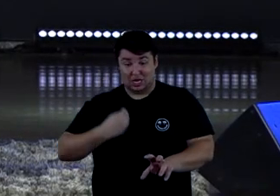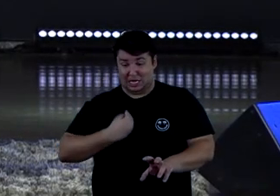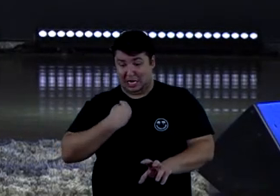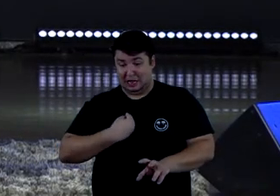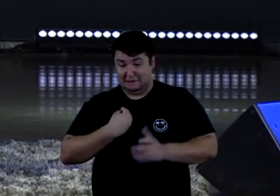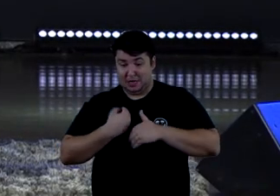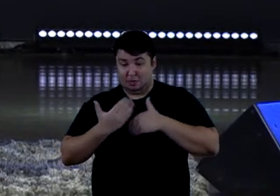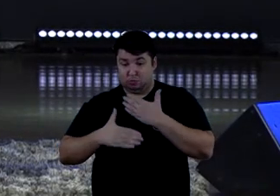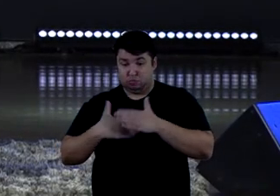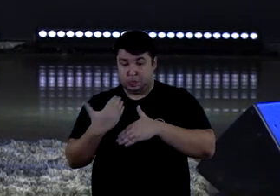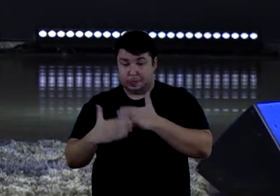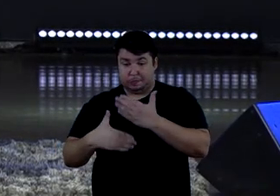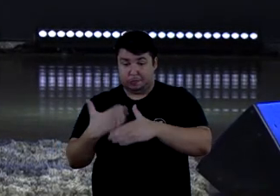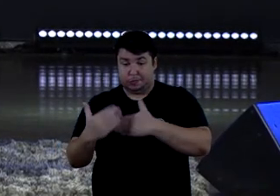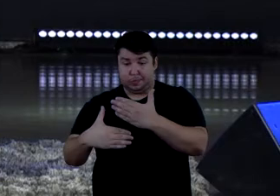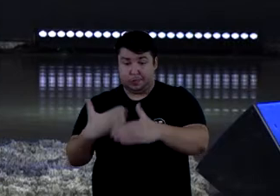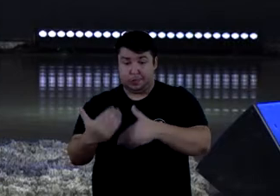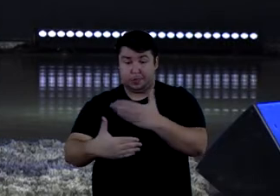se desenrolando,